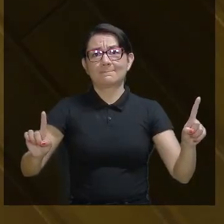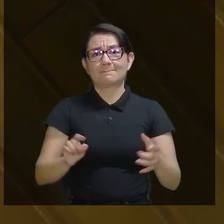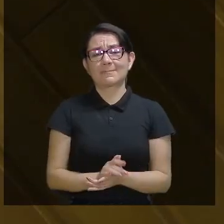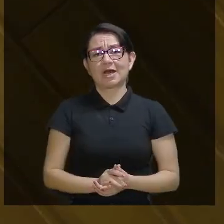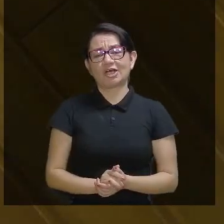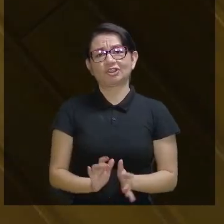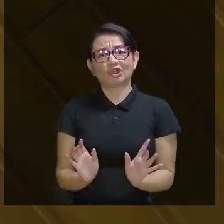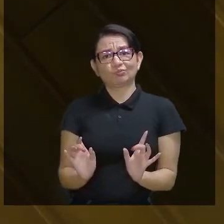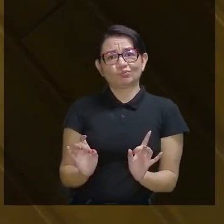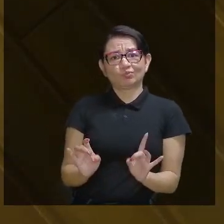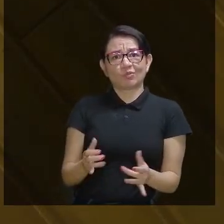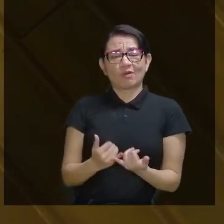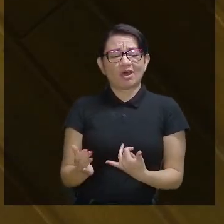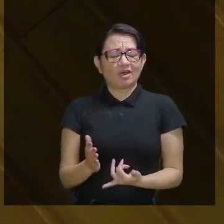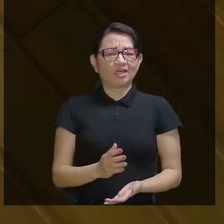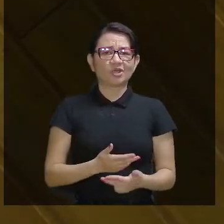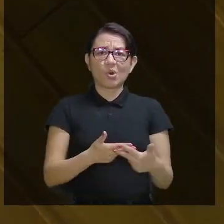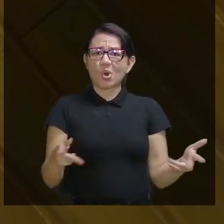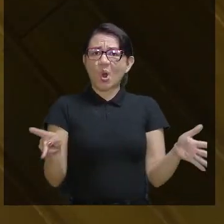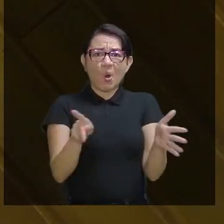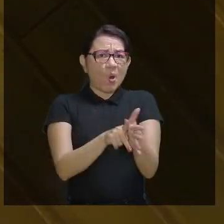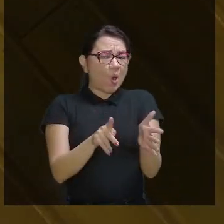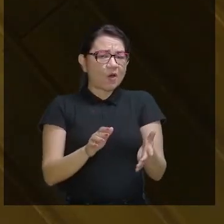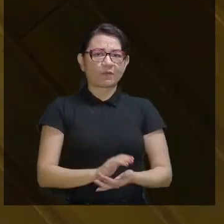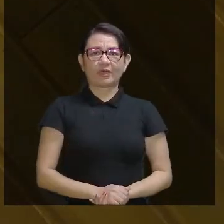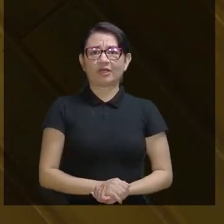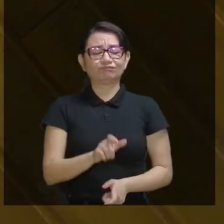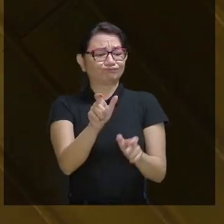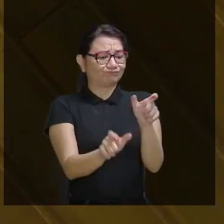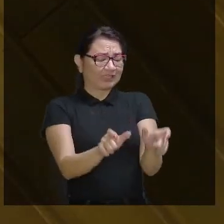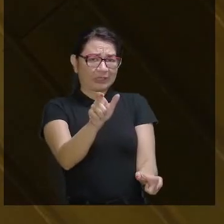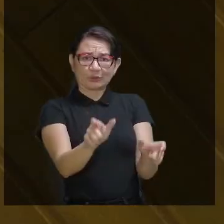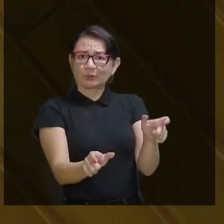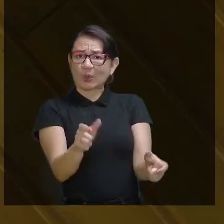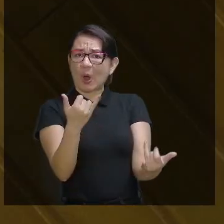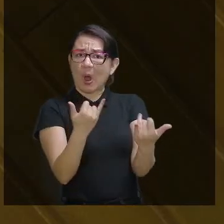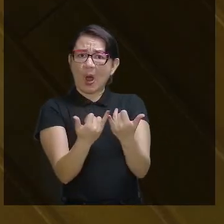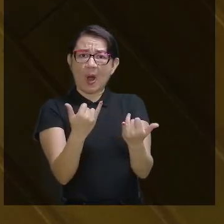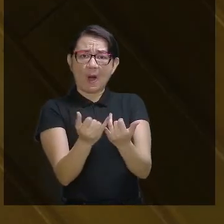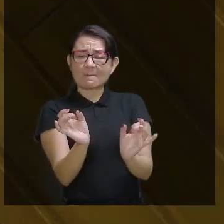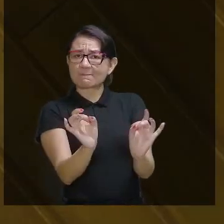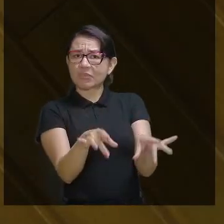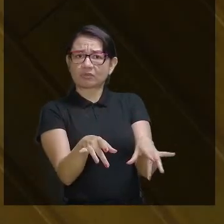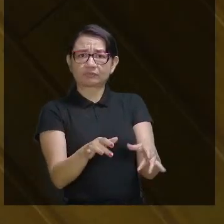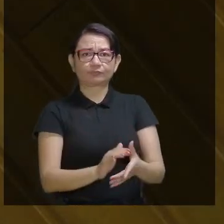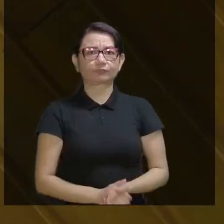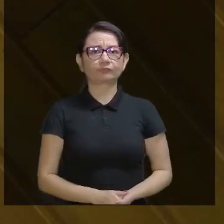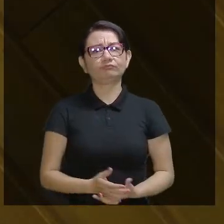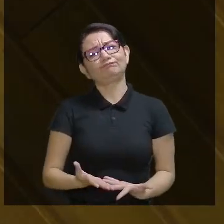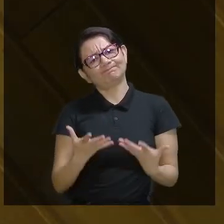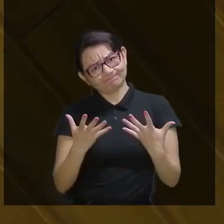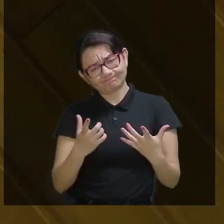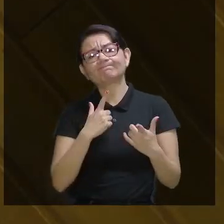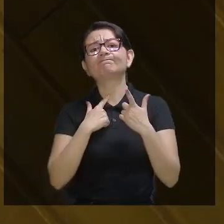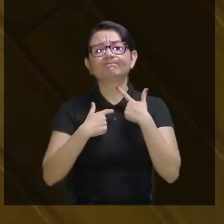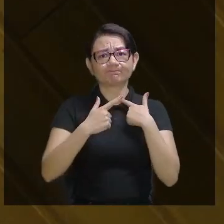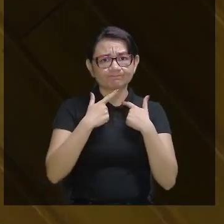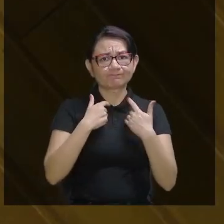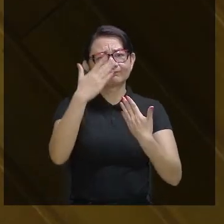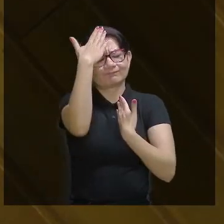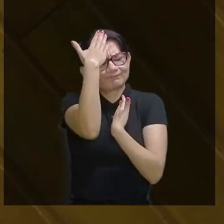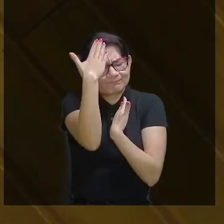desleixada das suas questões com as pessoas. Então, eu gostaria muito